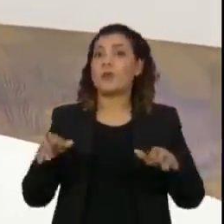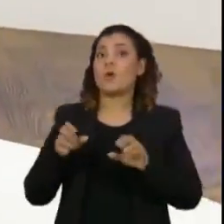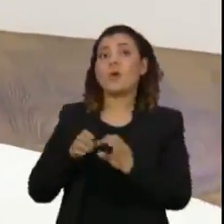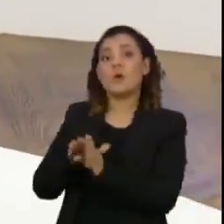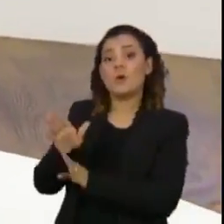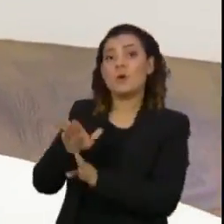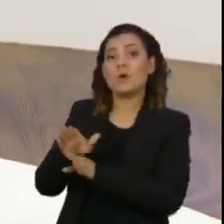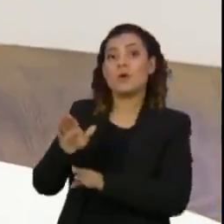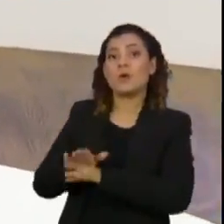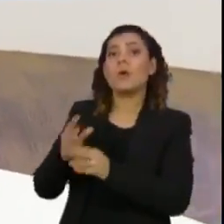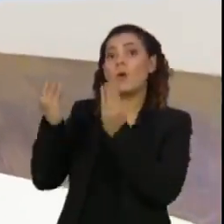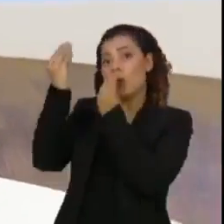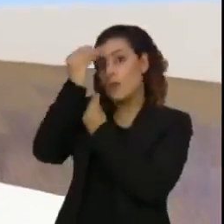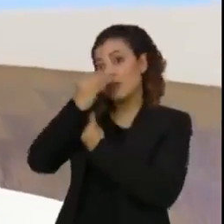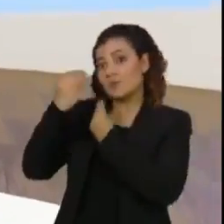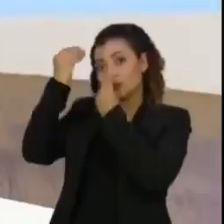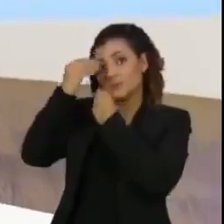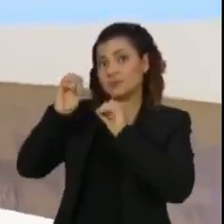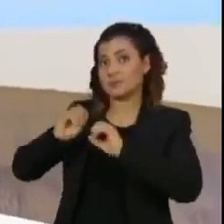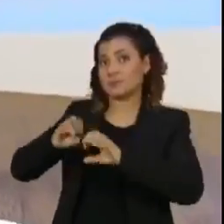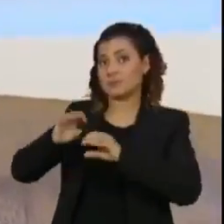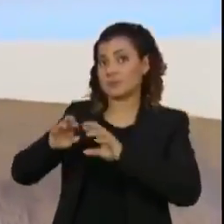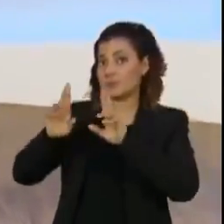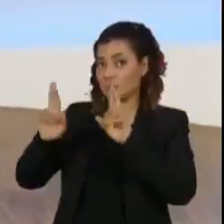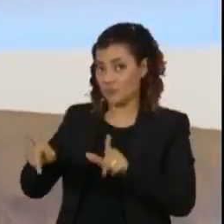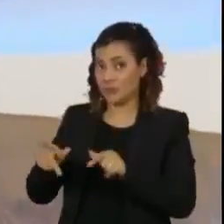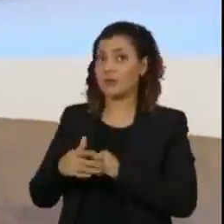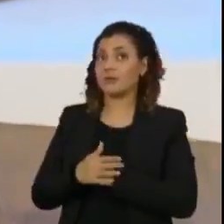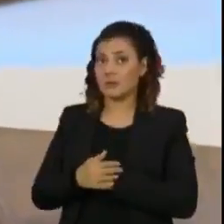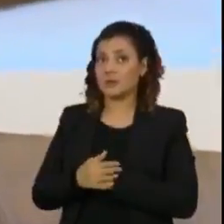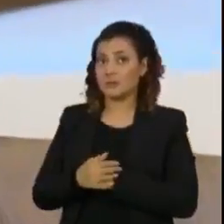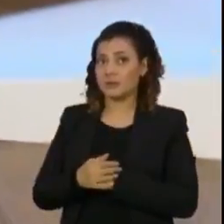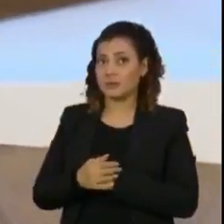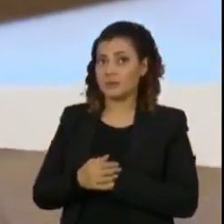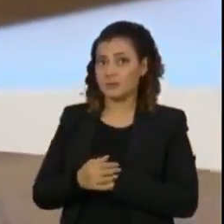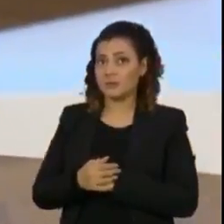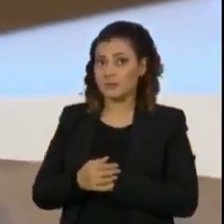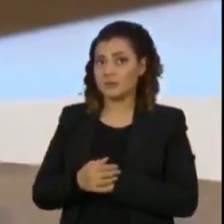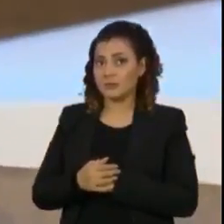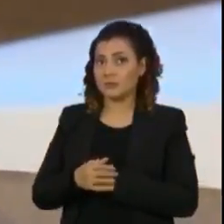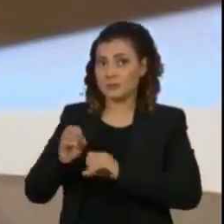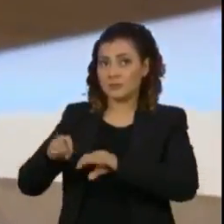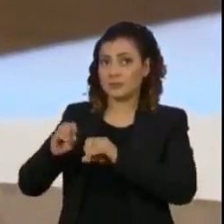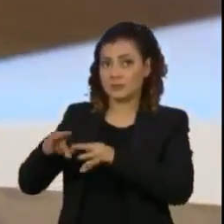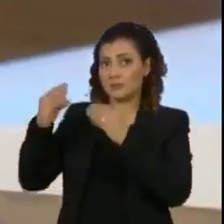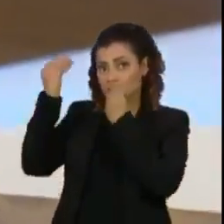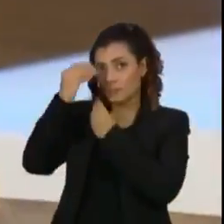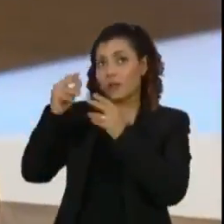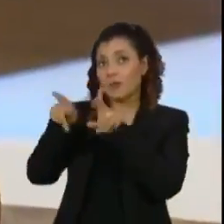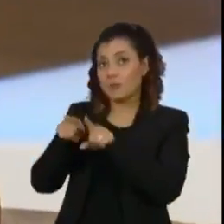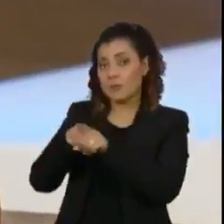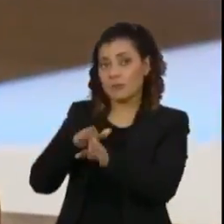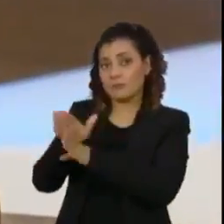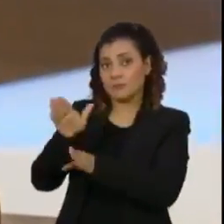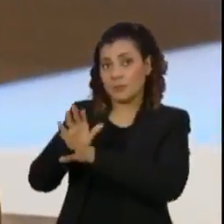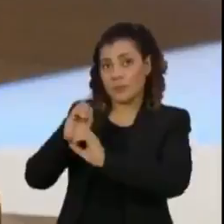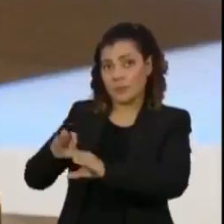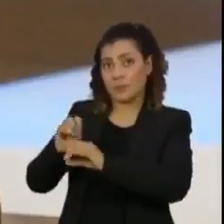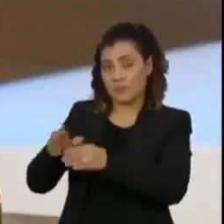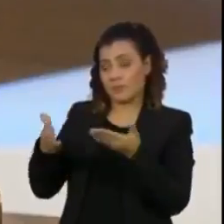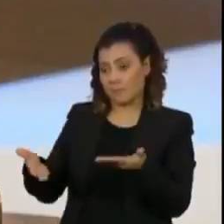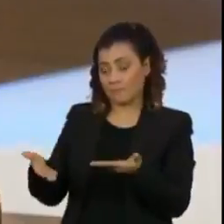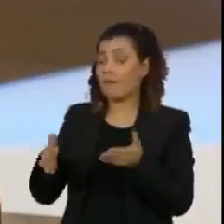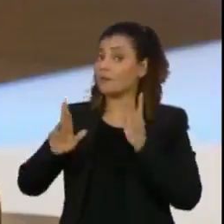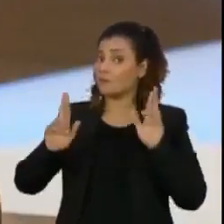orientação sexual é outra coisa. A educação que você diz, né? É educação. Orientação, educação sexual, enfim, é uma outra coisa.